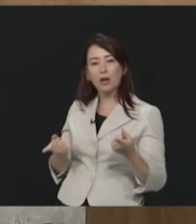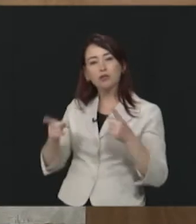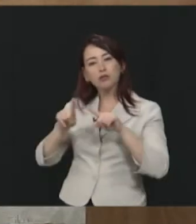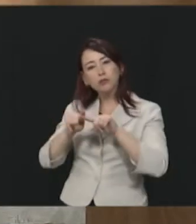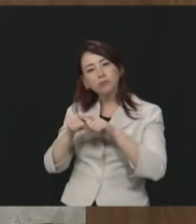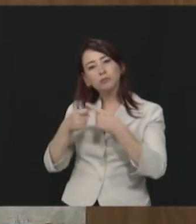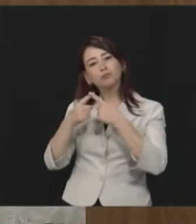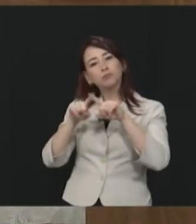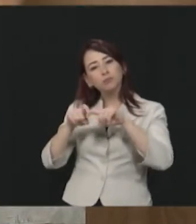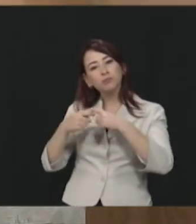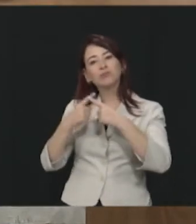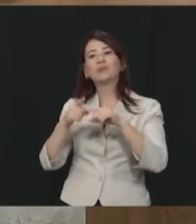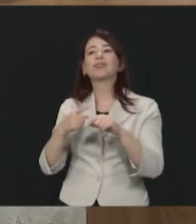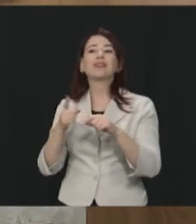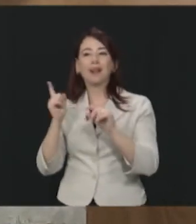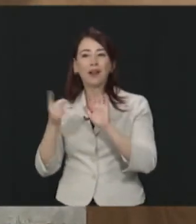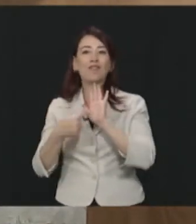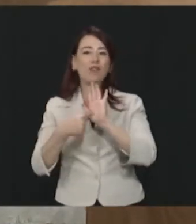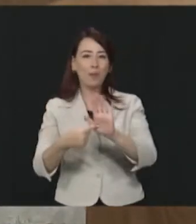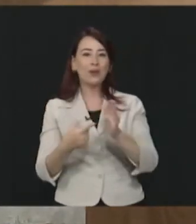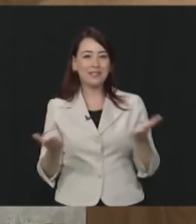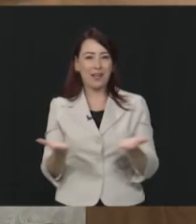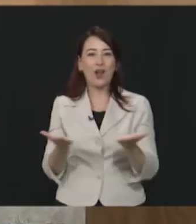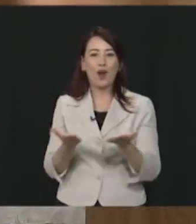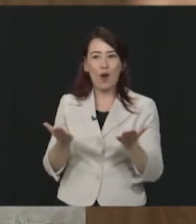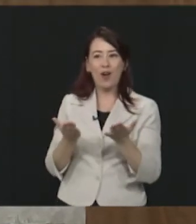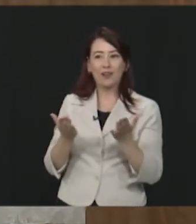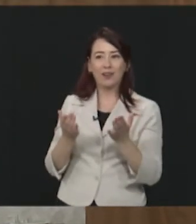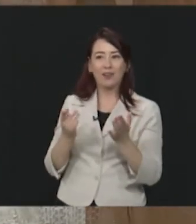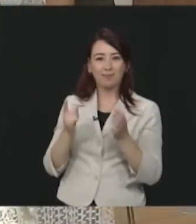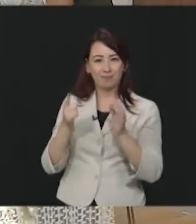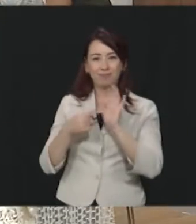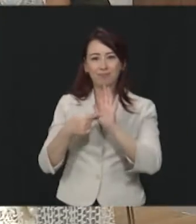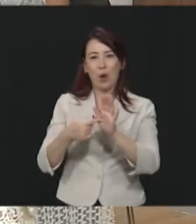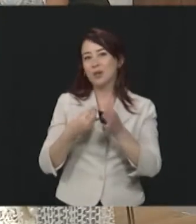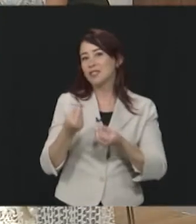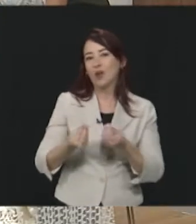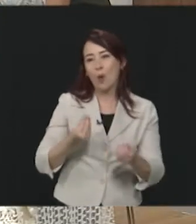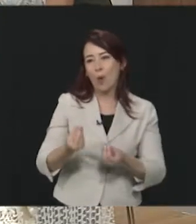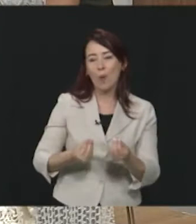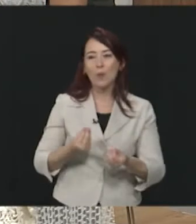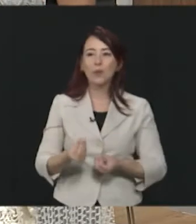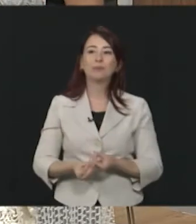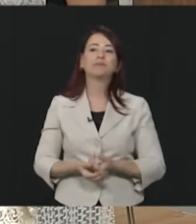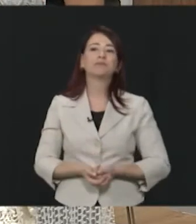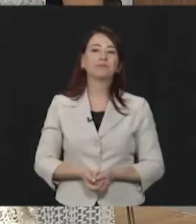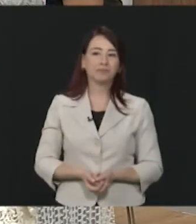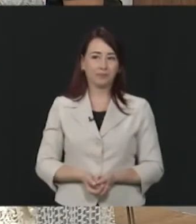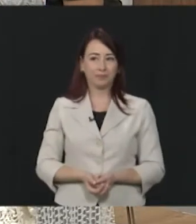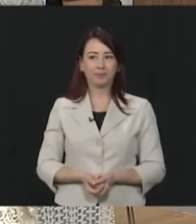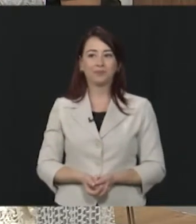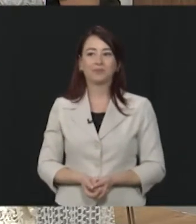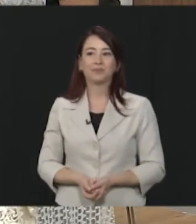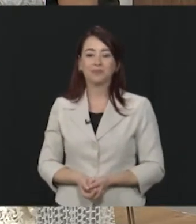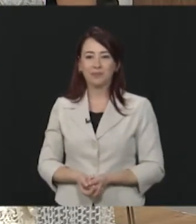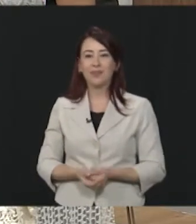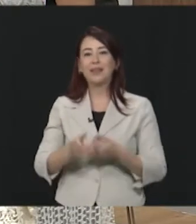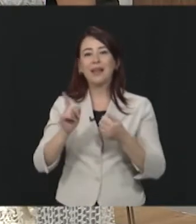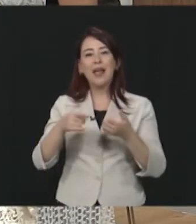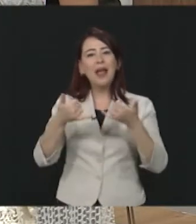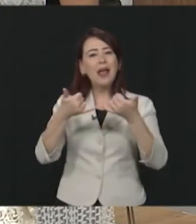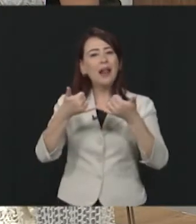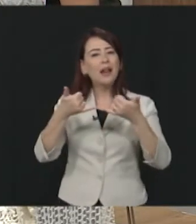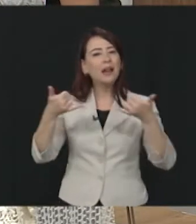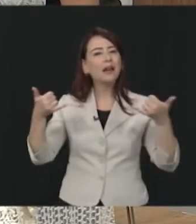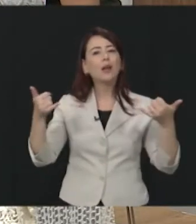então, até separou aqui. Ela vai ensinar para a gente. Pode ser, dona Anitta, rapidinho? Um pouquinho? Pode. Vamos lá. Rapidinho. É uma linha de malha